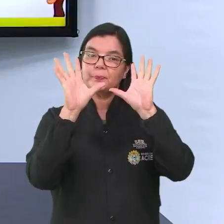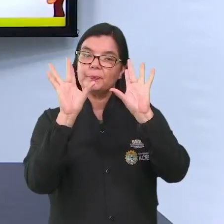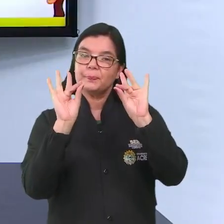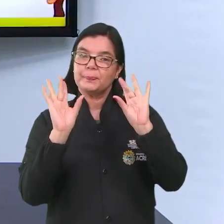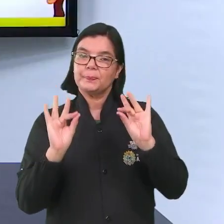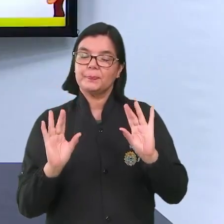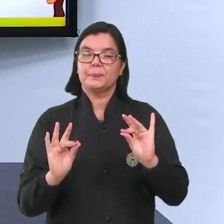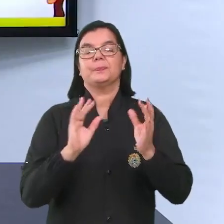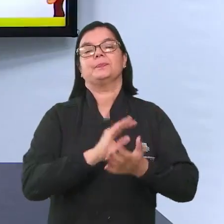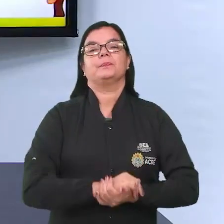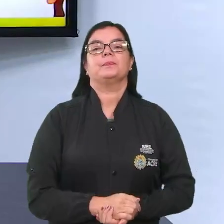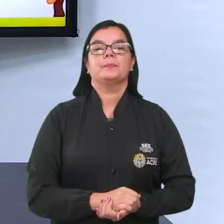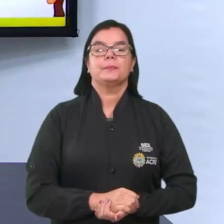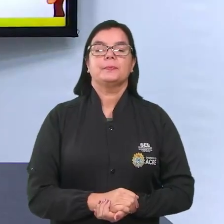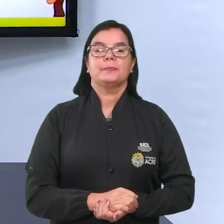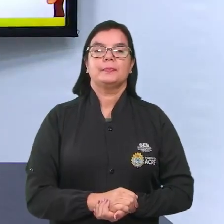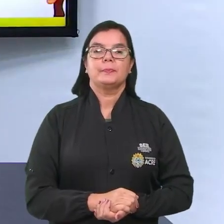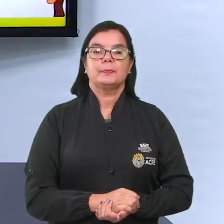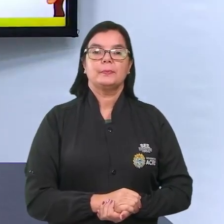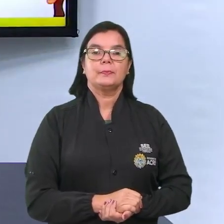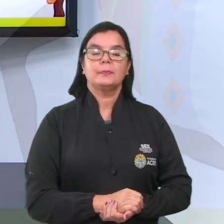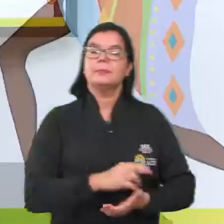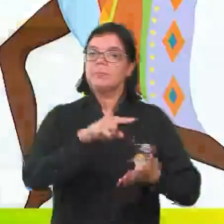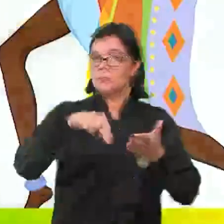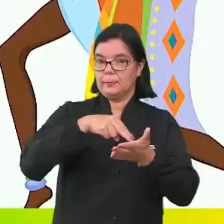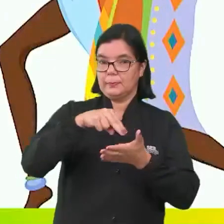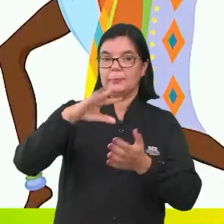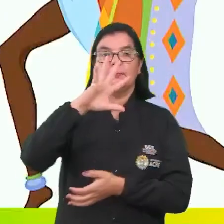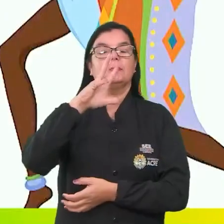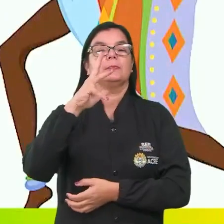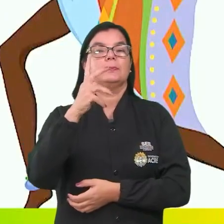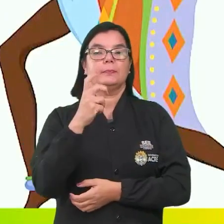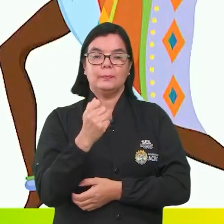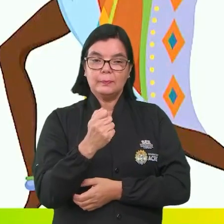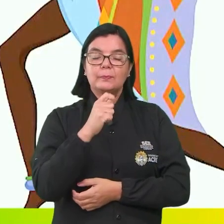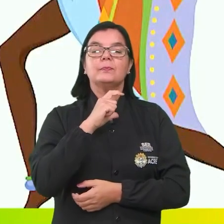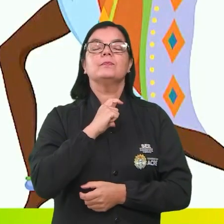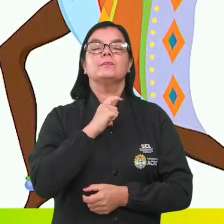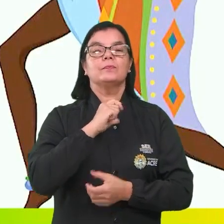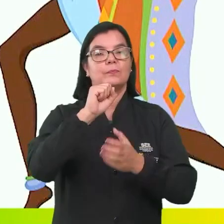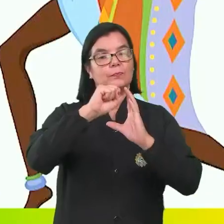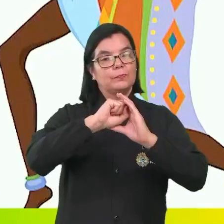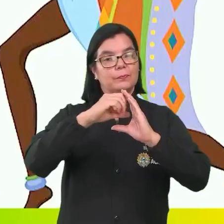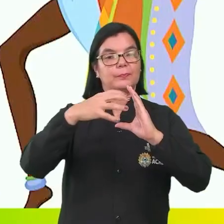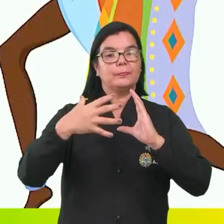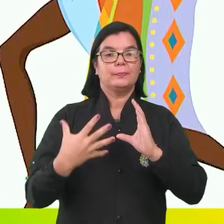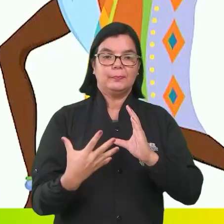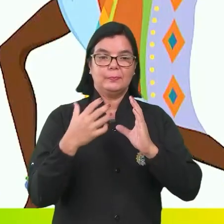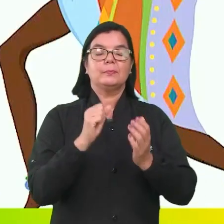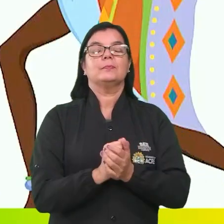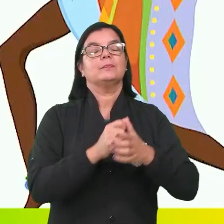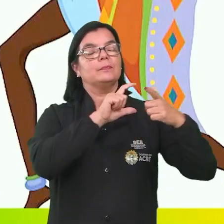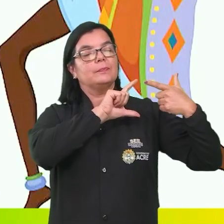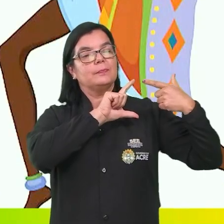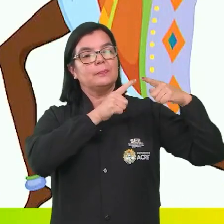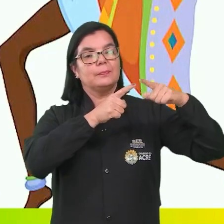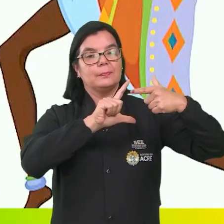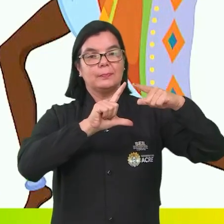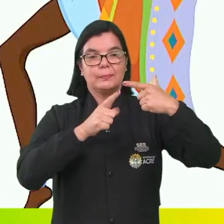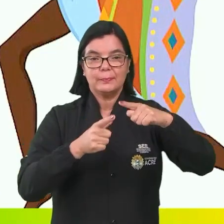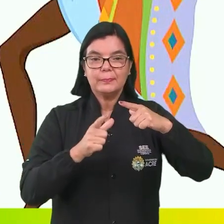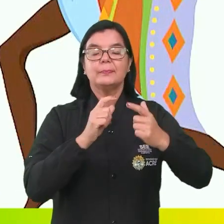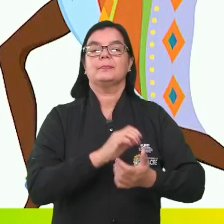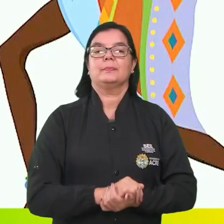tá? Olha, as danças africanas, elas têm características